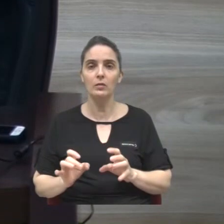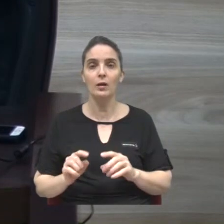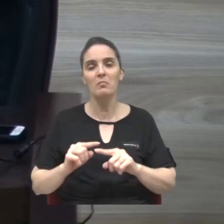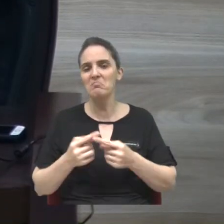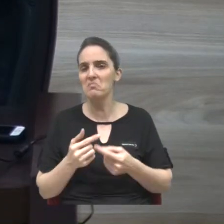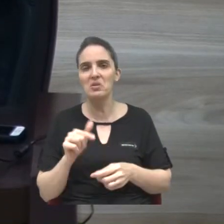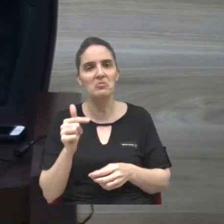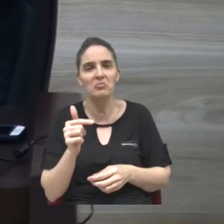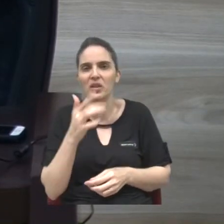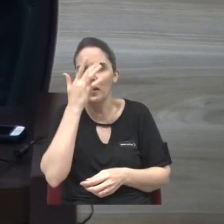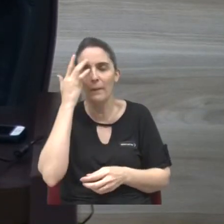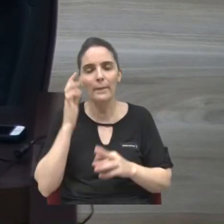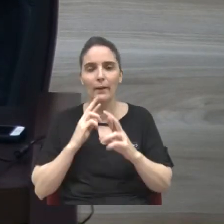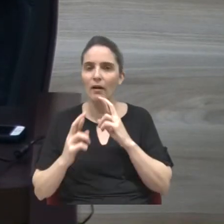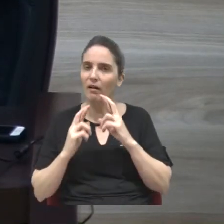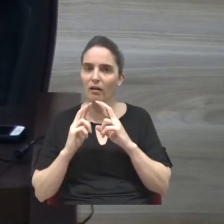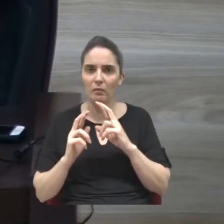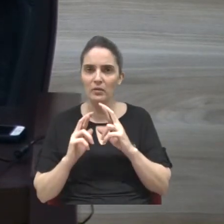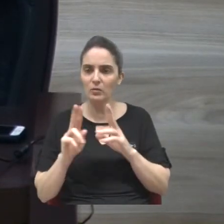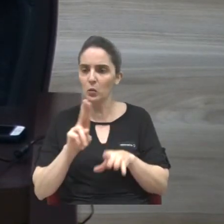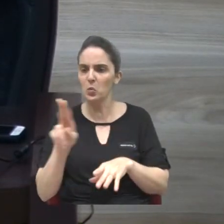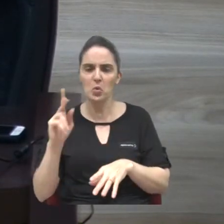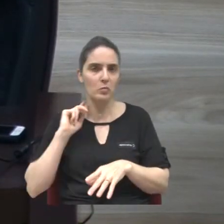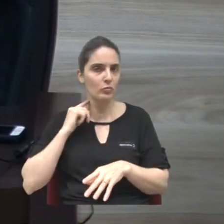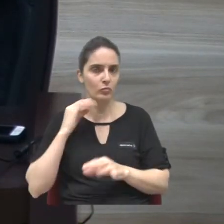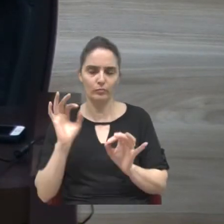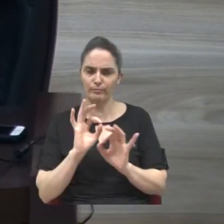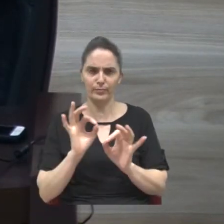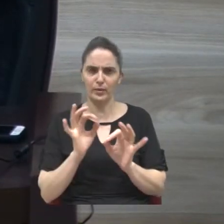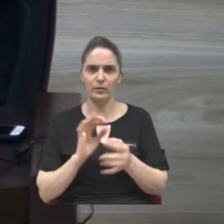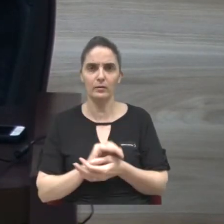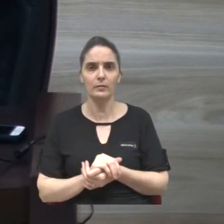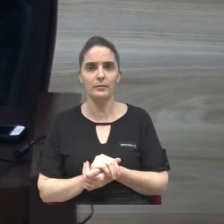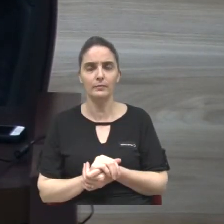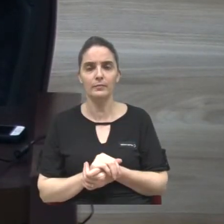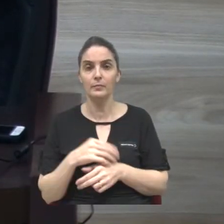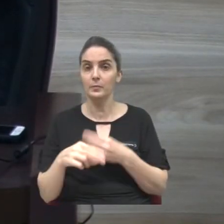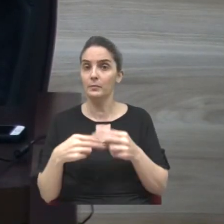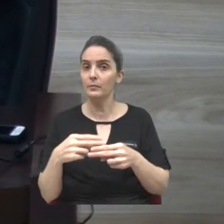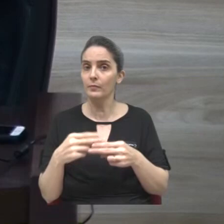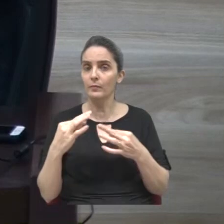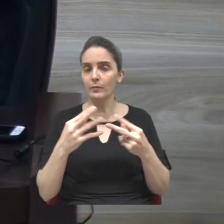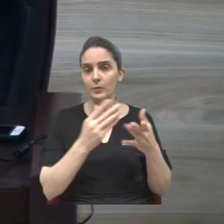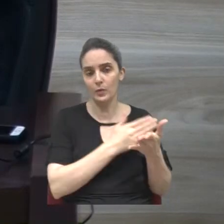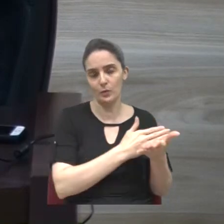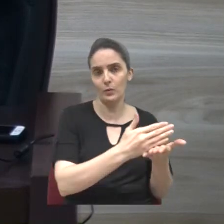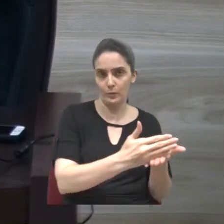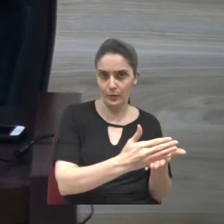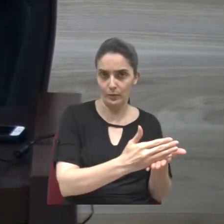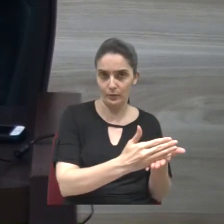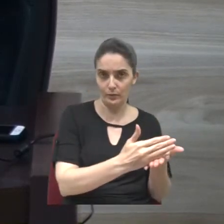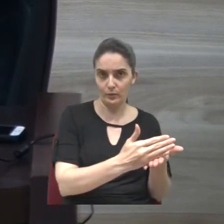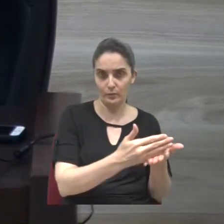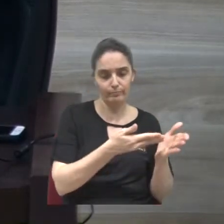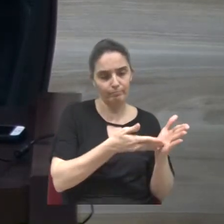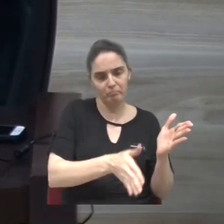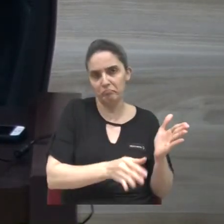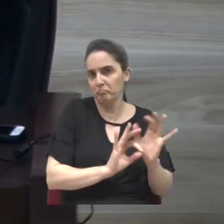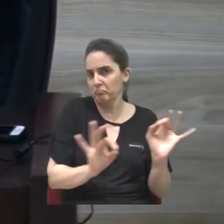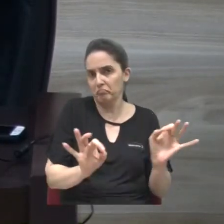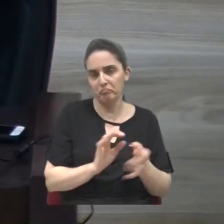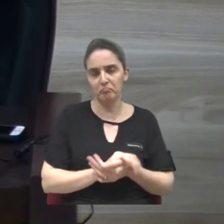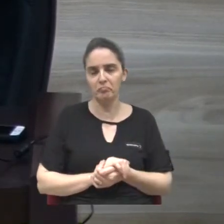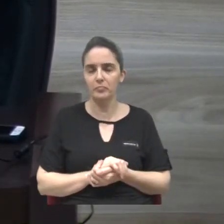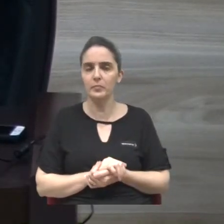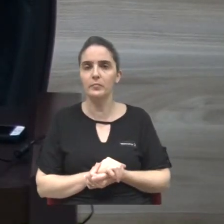a esse assunto. Diante disso, tal situação apontada inicialmente foi completamente descartada.